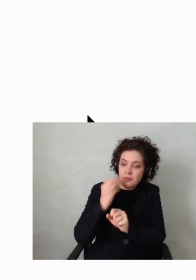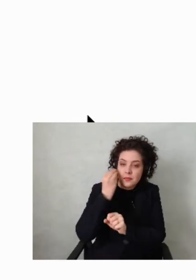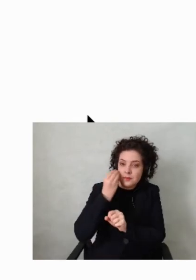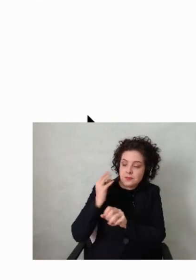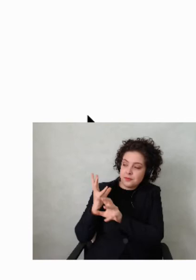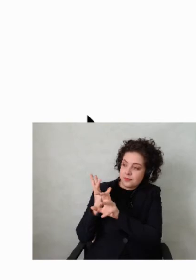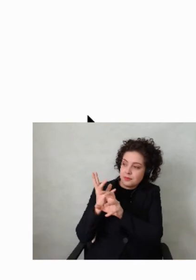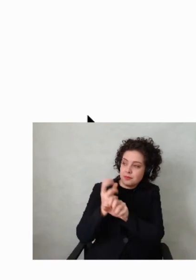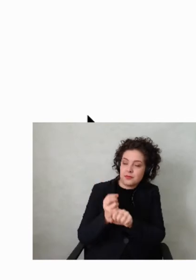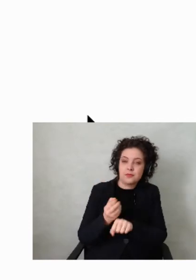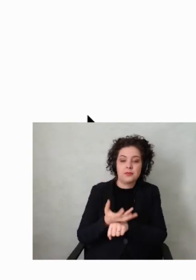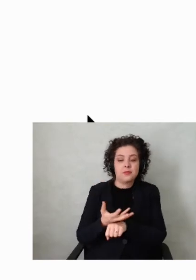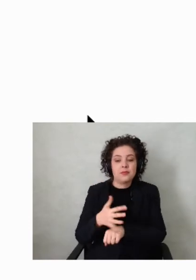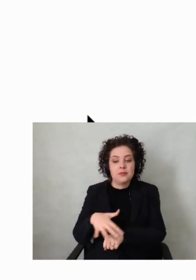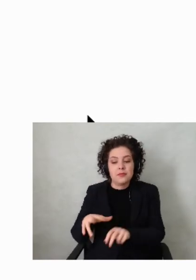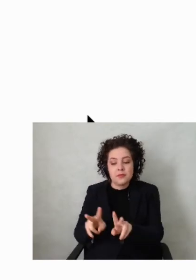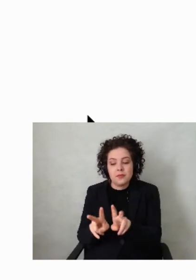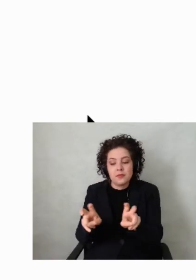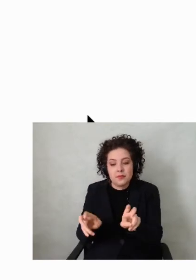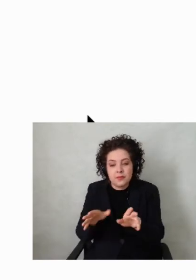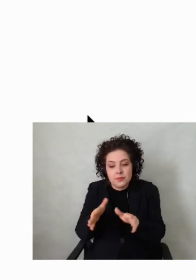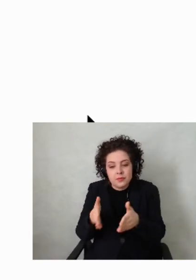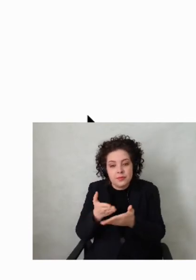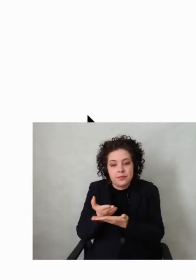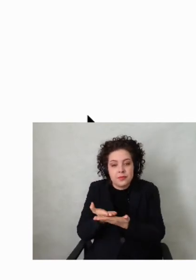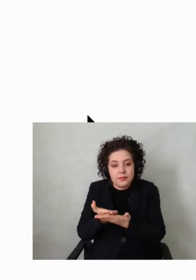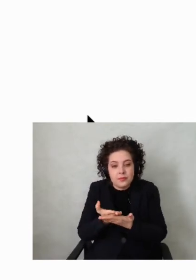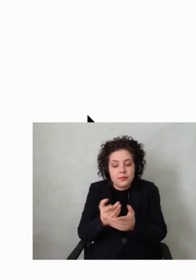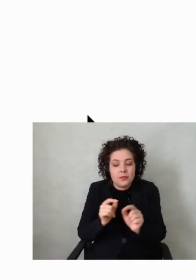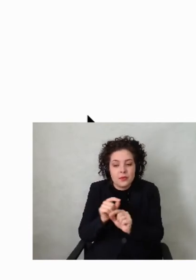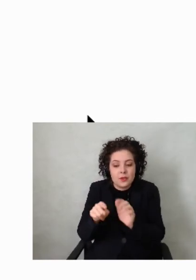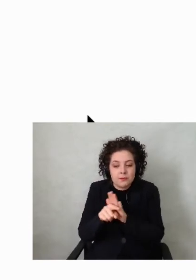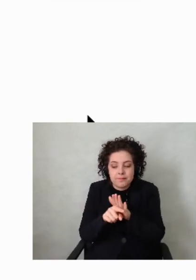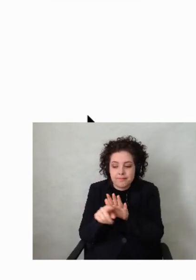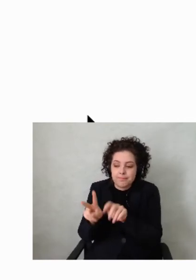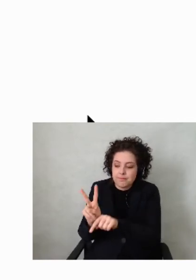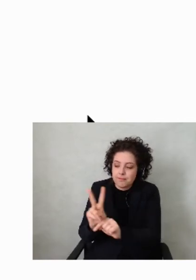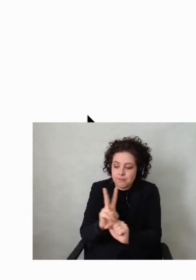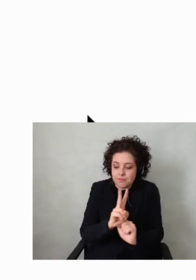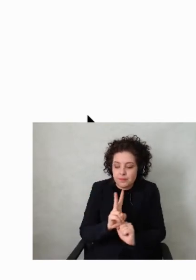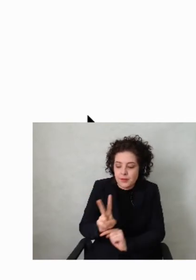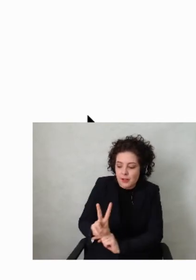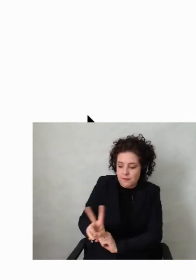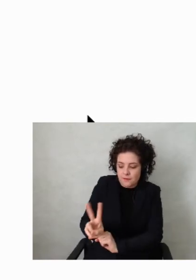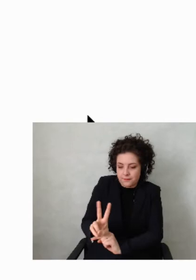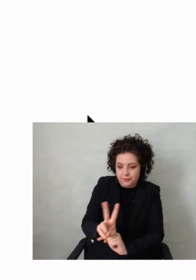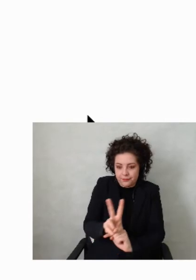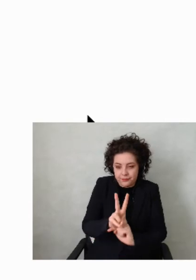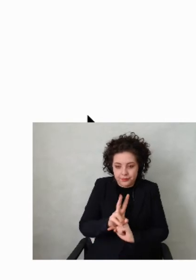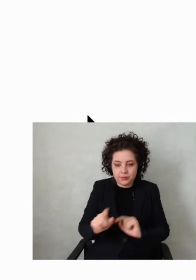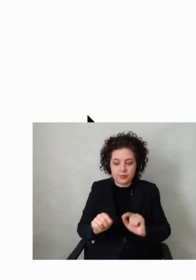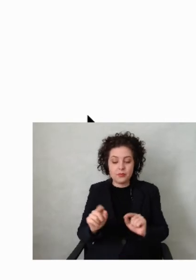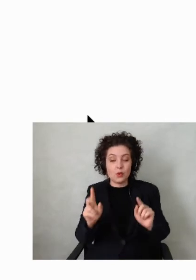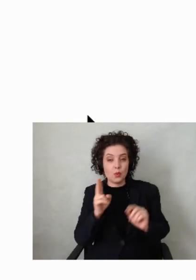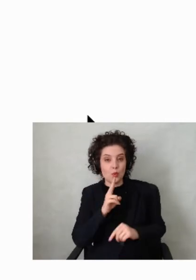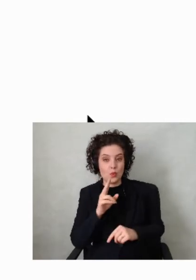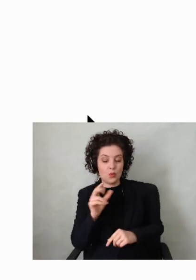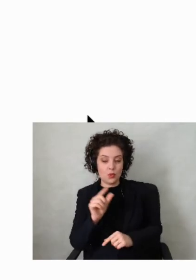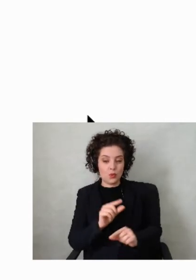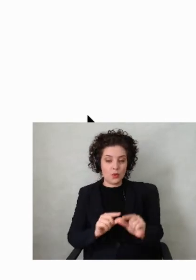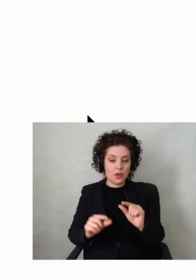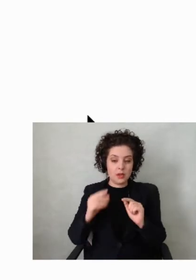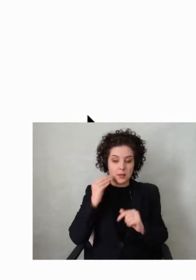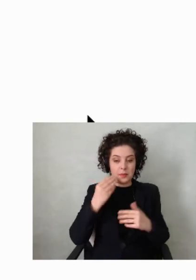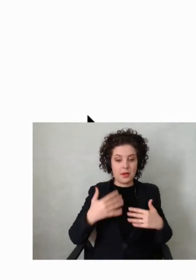em relação à vigilância de patógenos emergentes, e aqui a gente está com uma experiência muito grande na